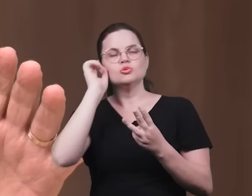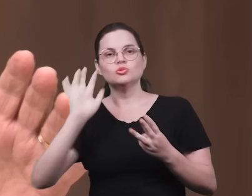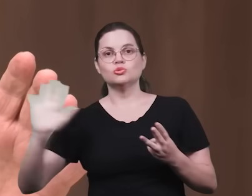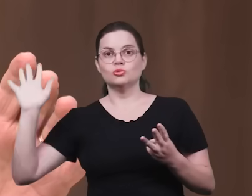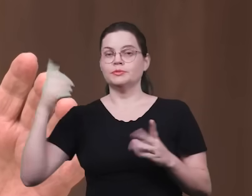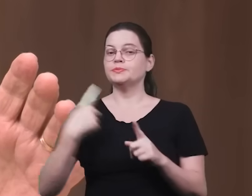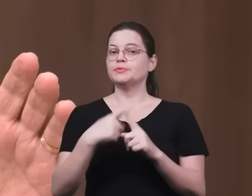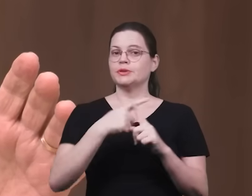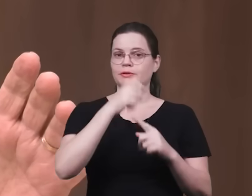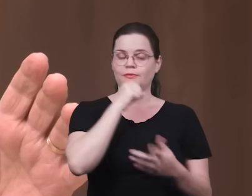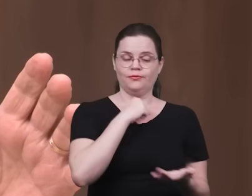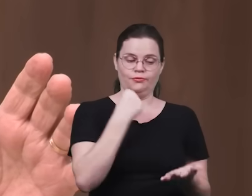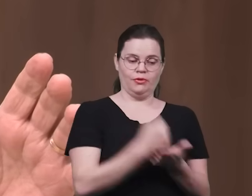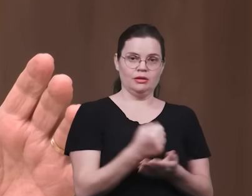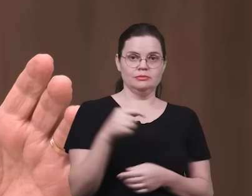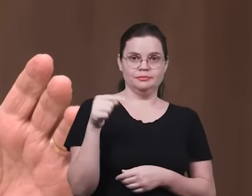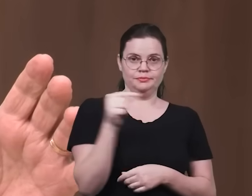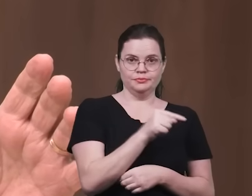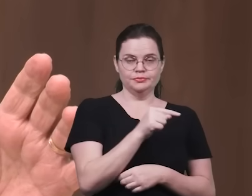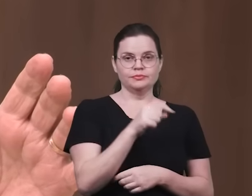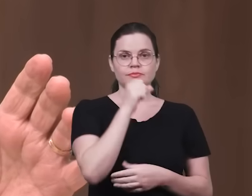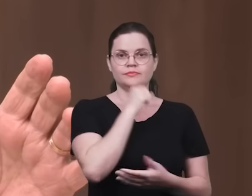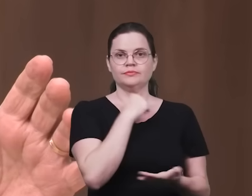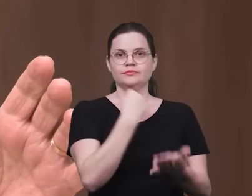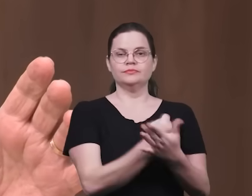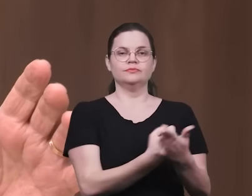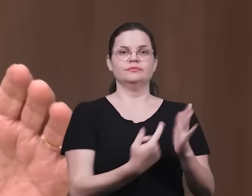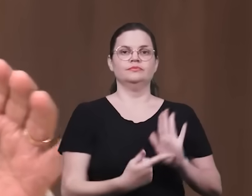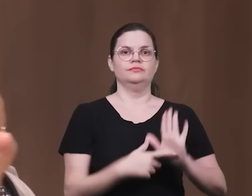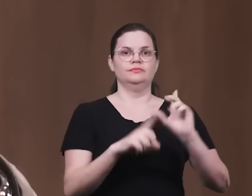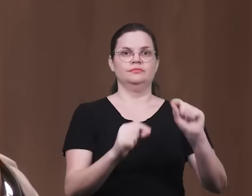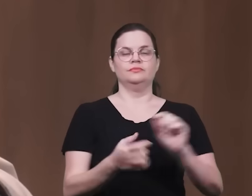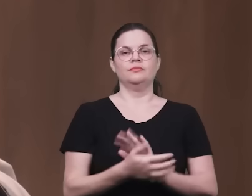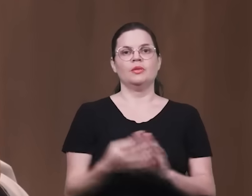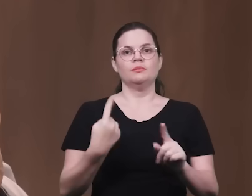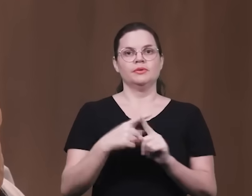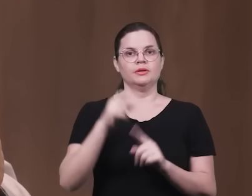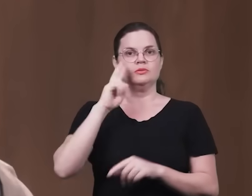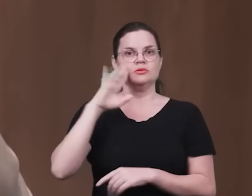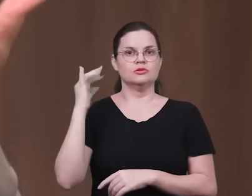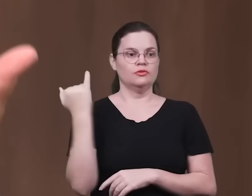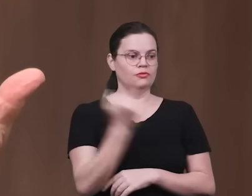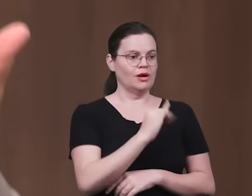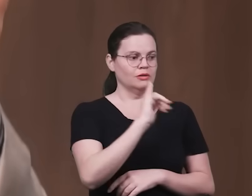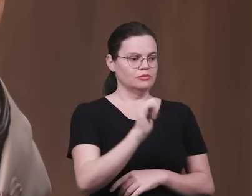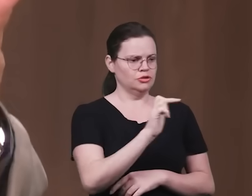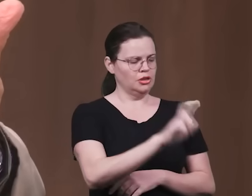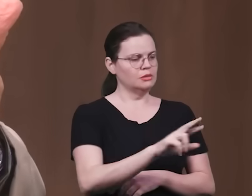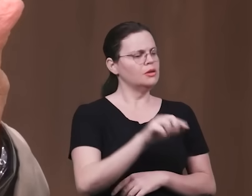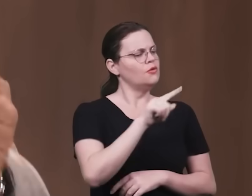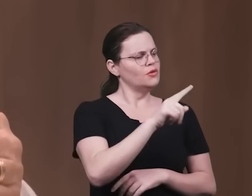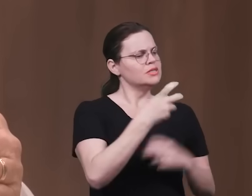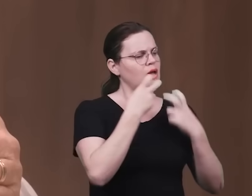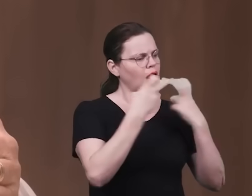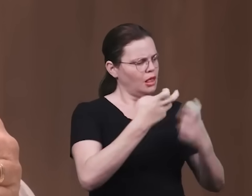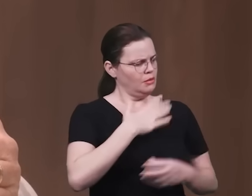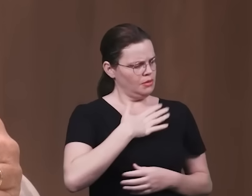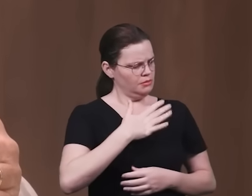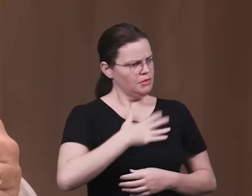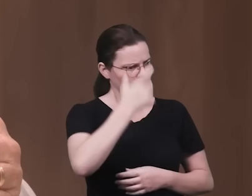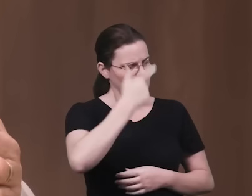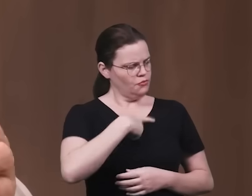Testamento, a palavra do Senhor nos fala, né, que quando o Senhor fala com Jeremias, né, clama a mim, responder-te-ei